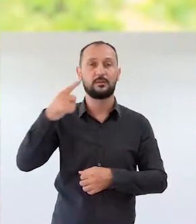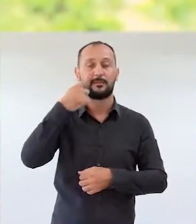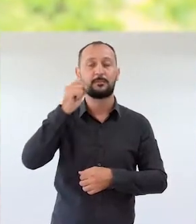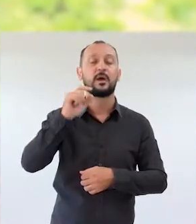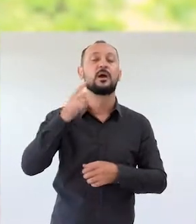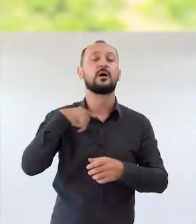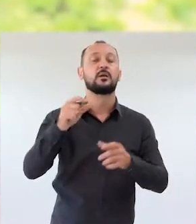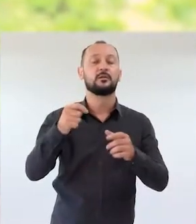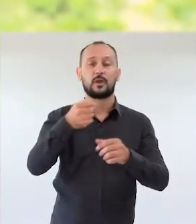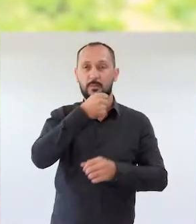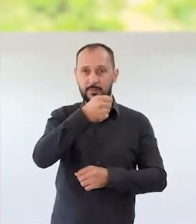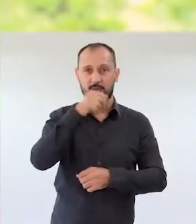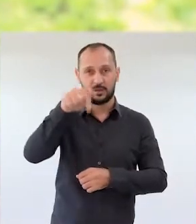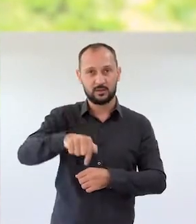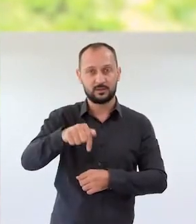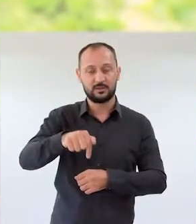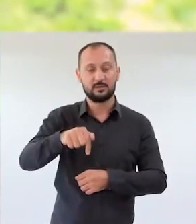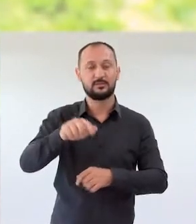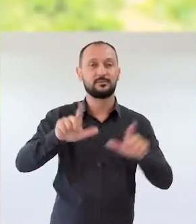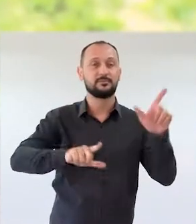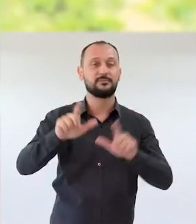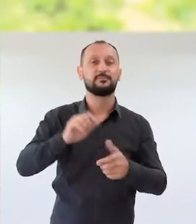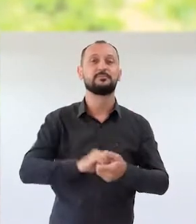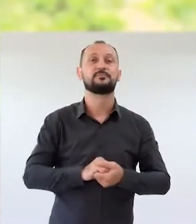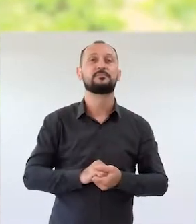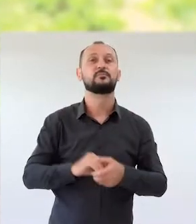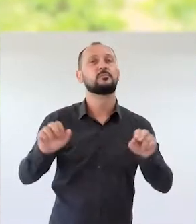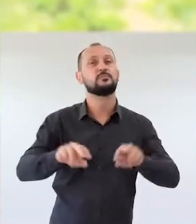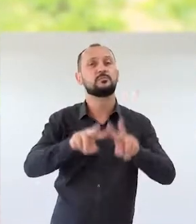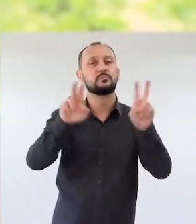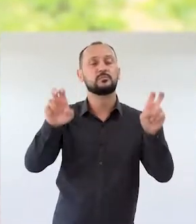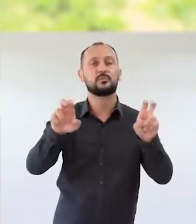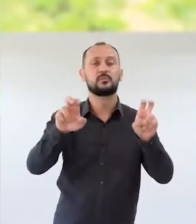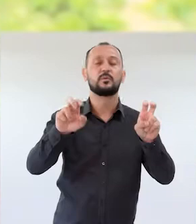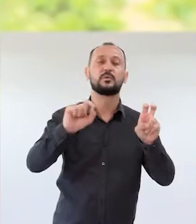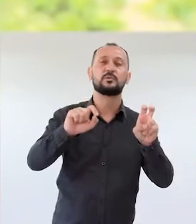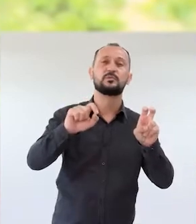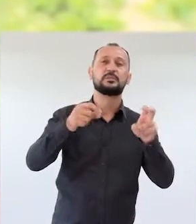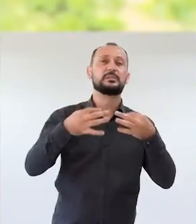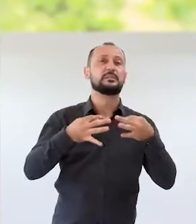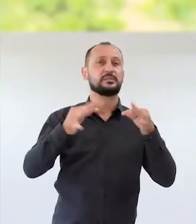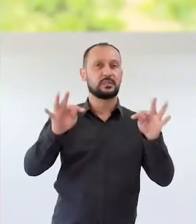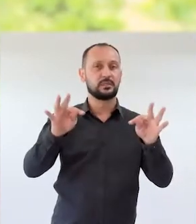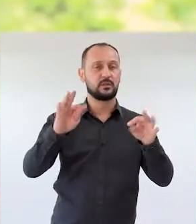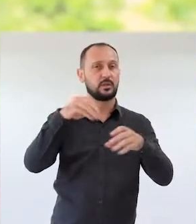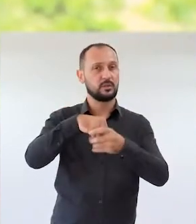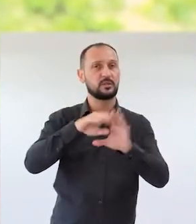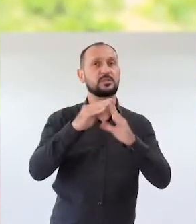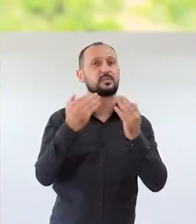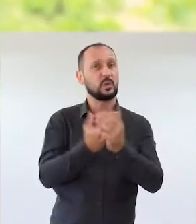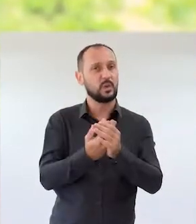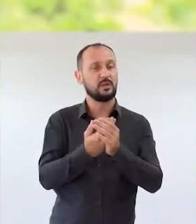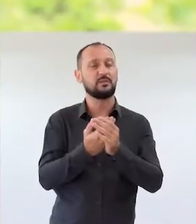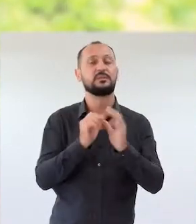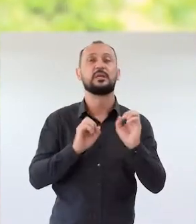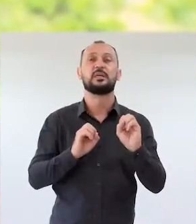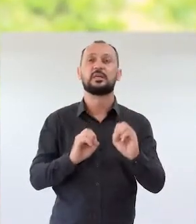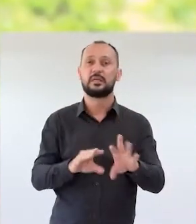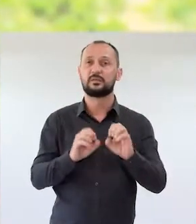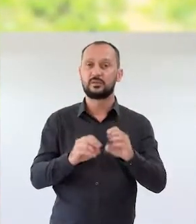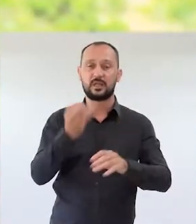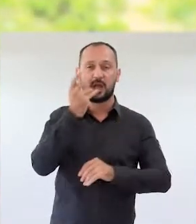para o programa Panorama, aqui da TV Alemes. Em pauta, assuntos como tecnologia nas